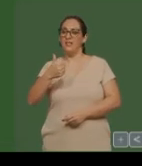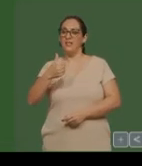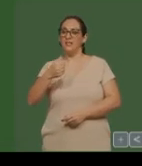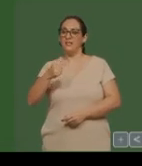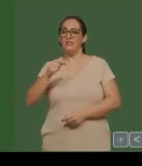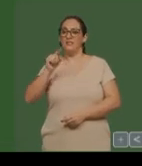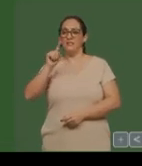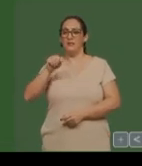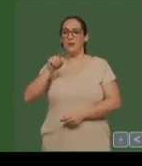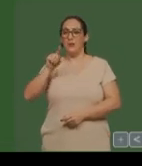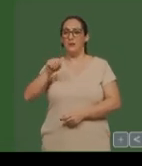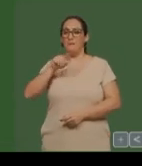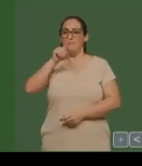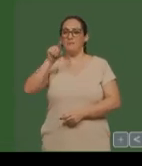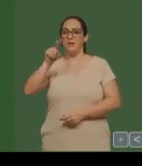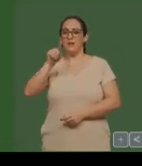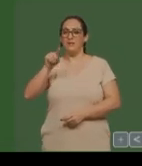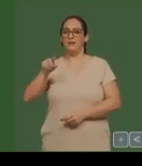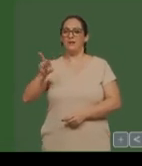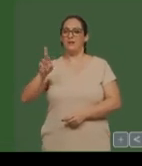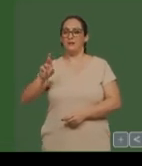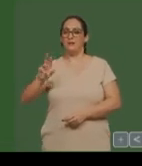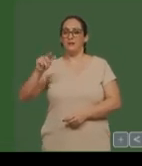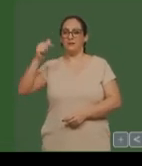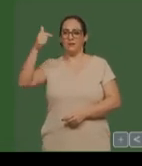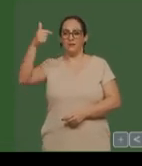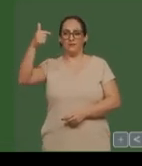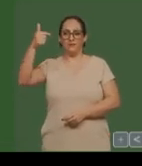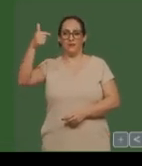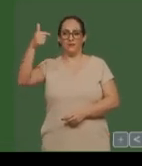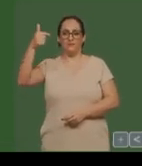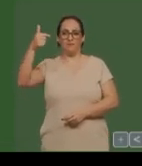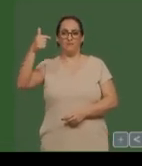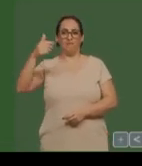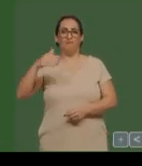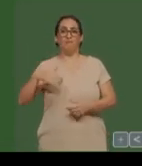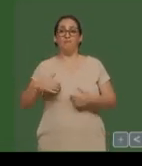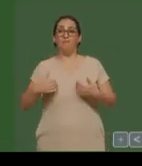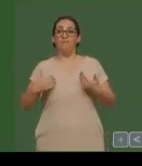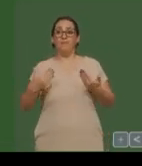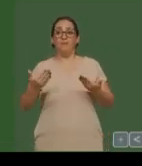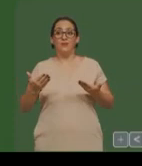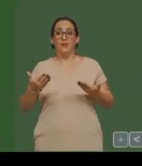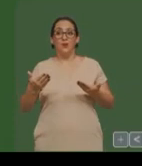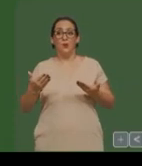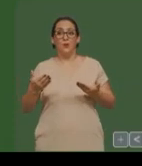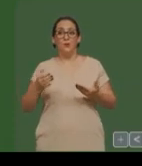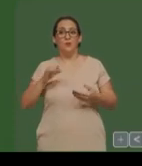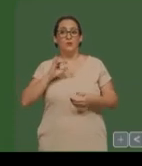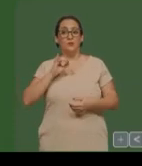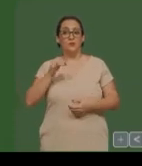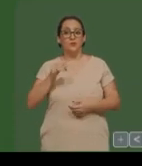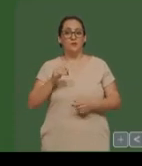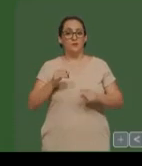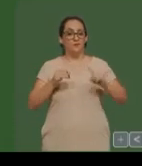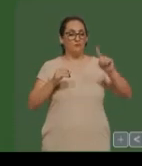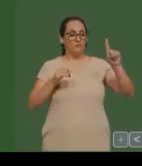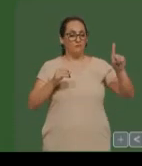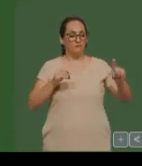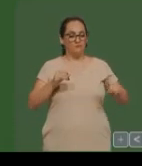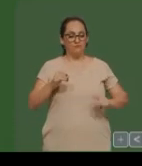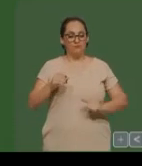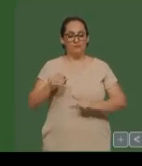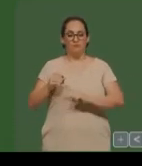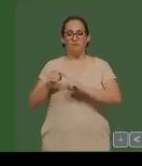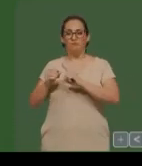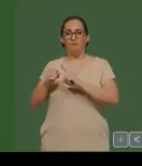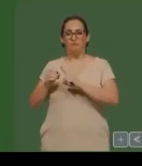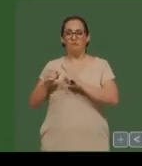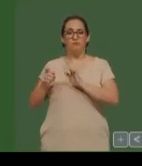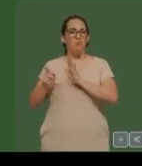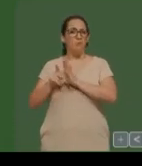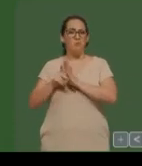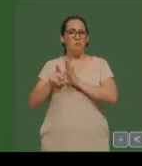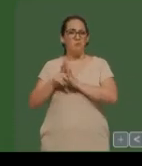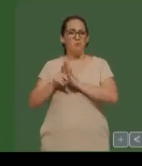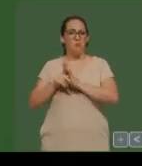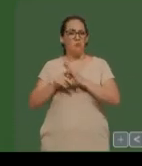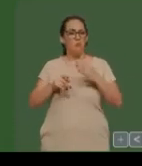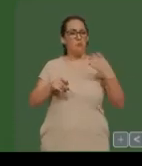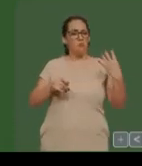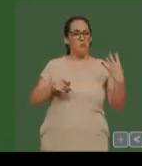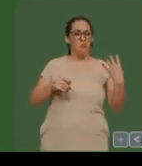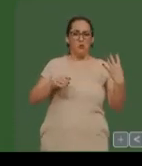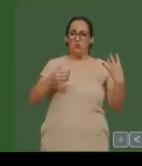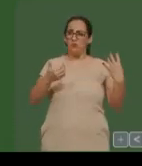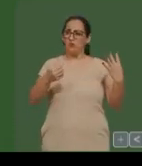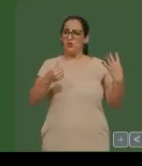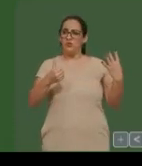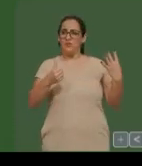16π r ao quadrado. Então, daqui para cá, ó, de 4π r ao quadrado para 16π r ao quadrado, deu